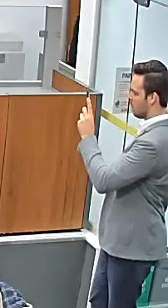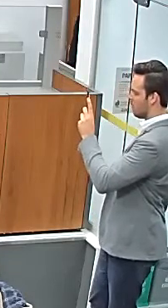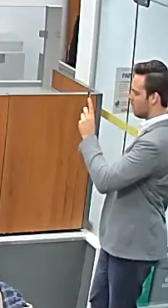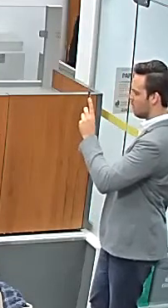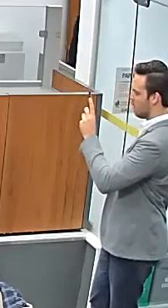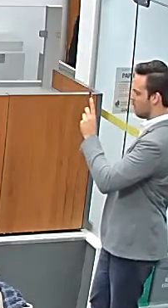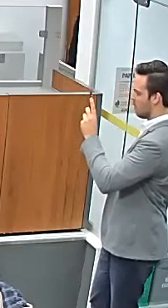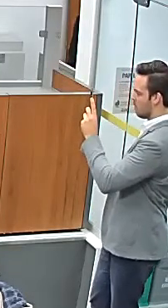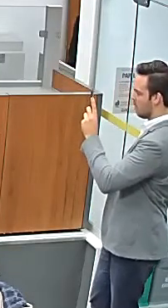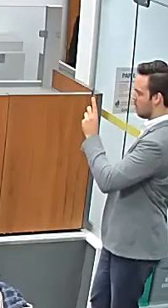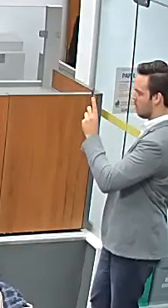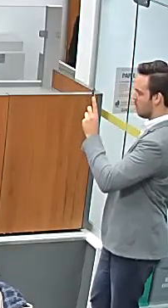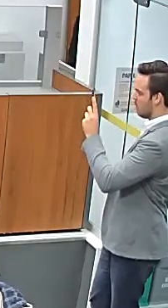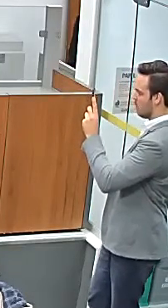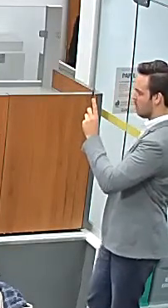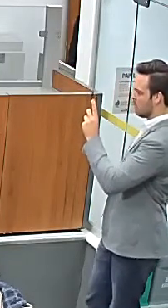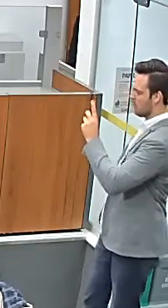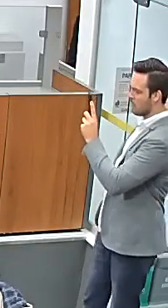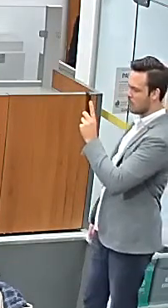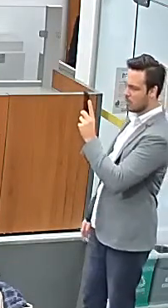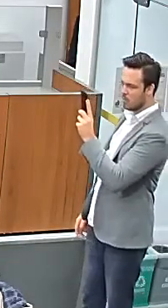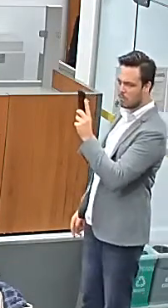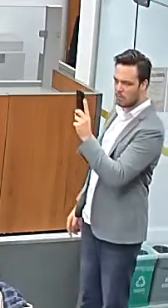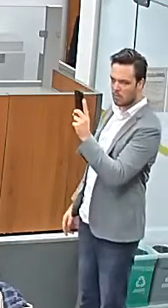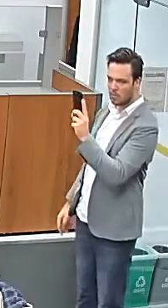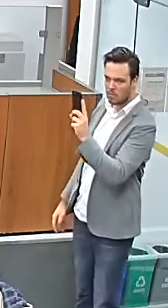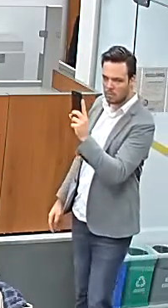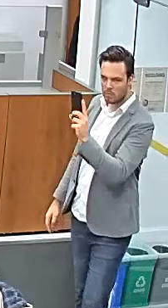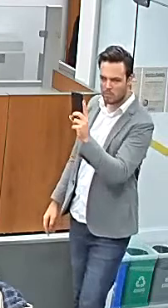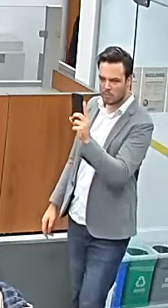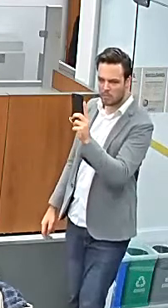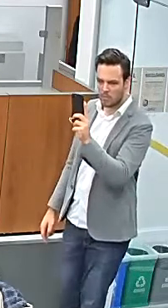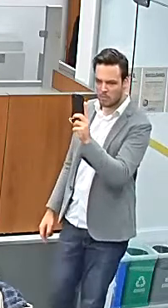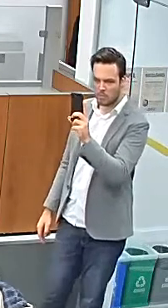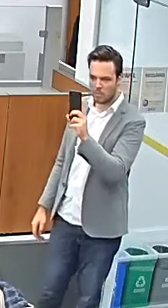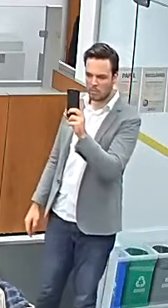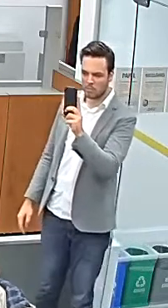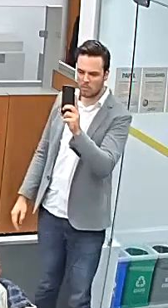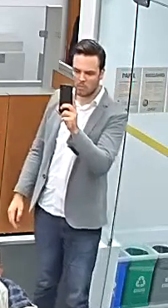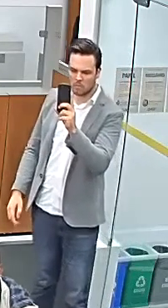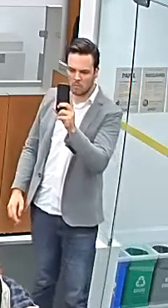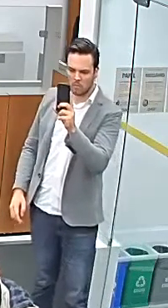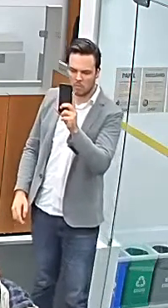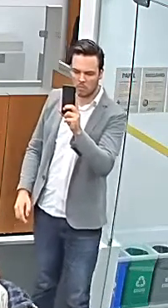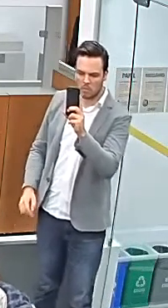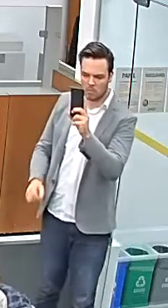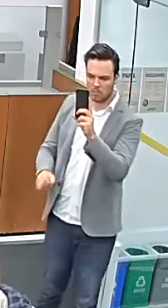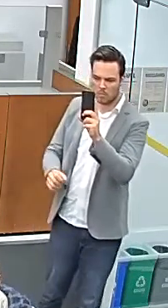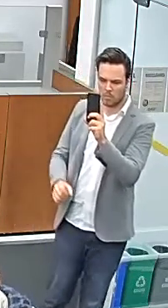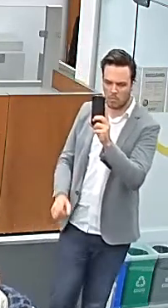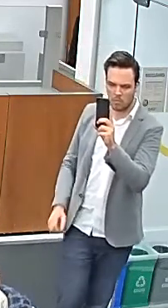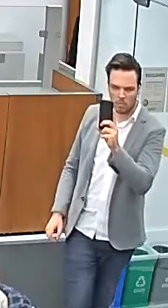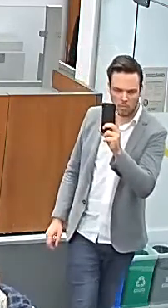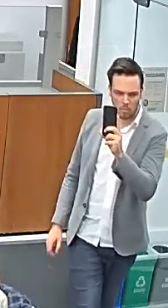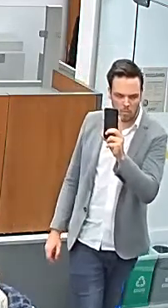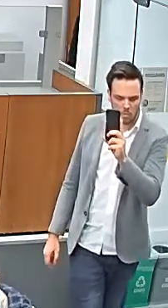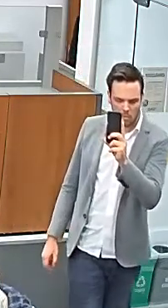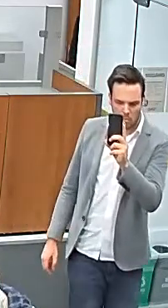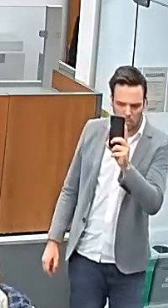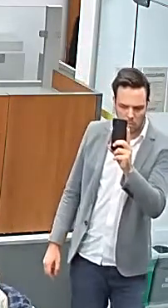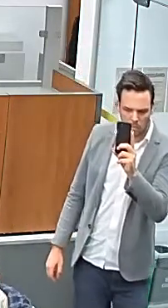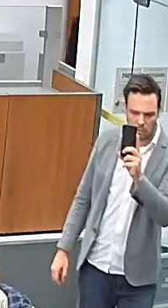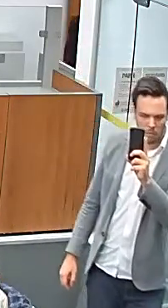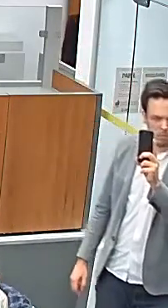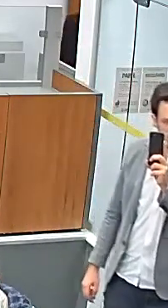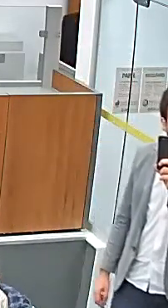repartições públicas voltadas para o atendimento externo, profissionais, intérpretes da língua de sinais, né?